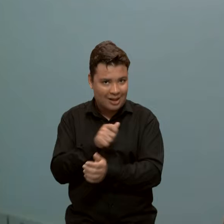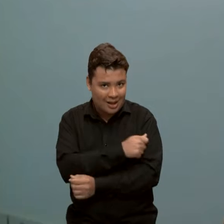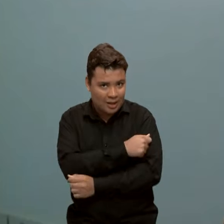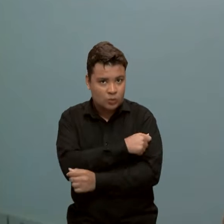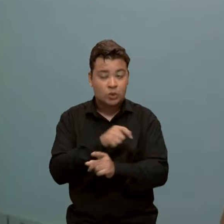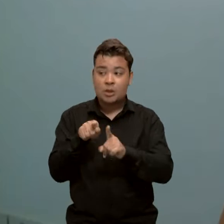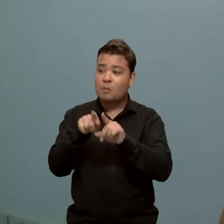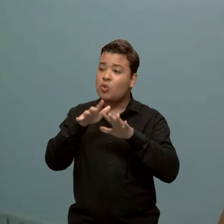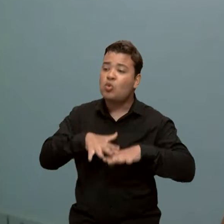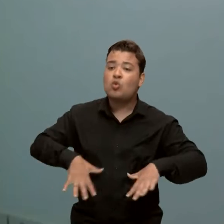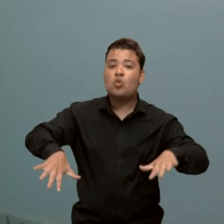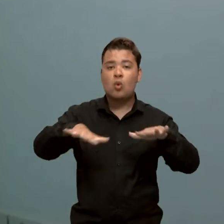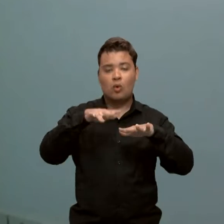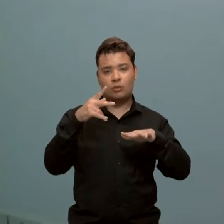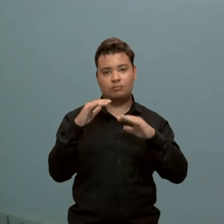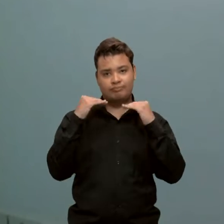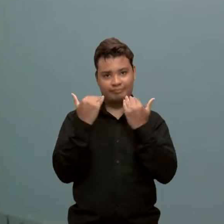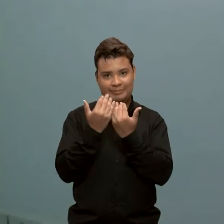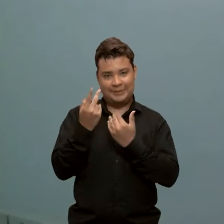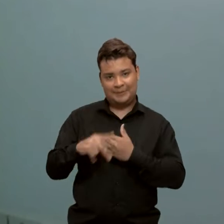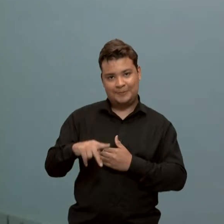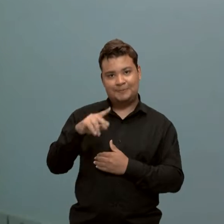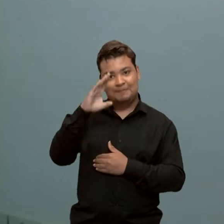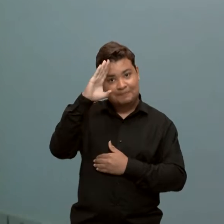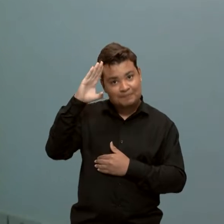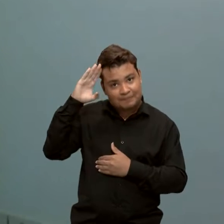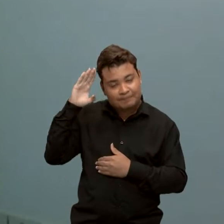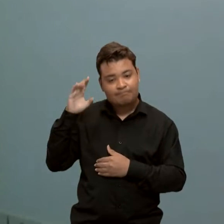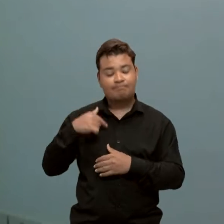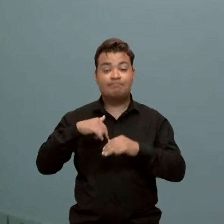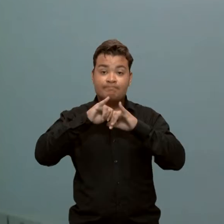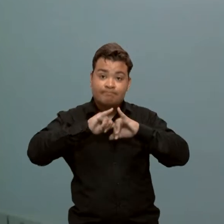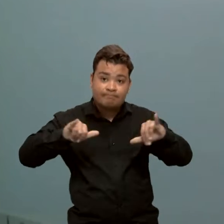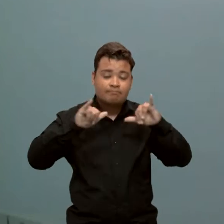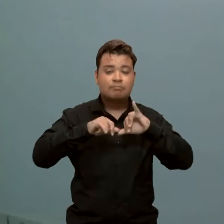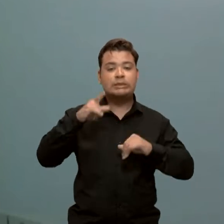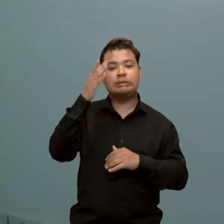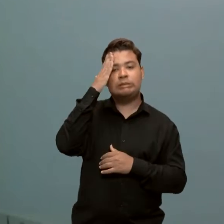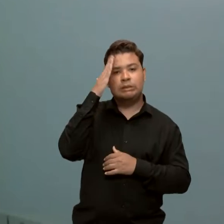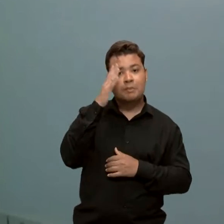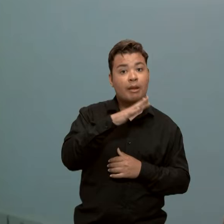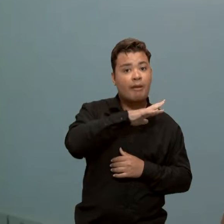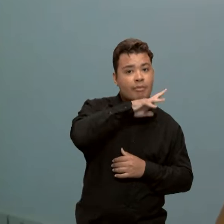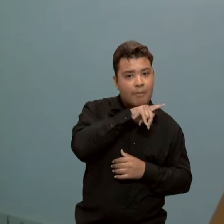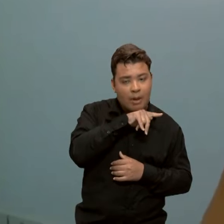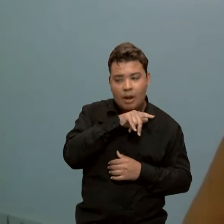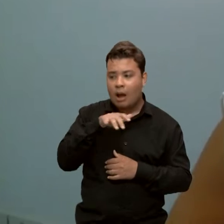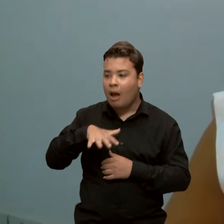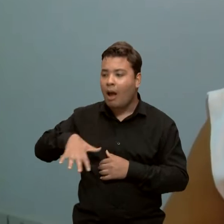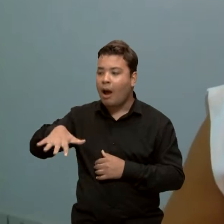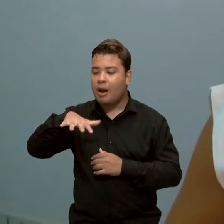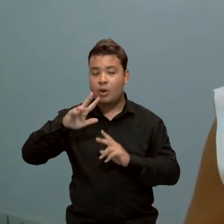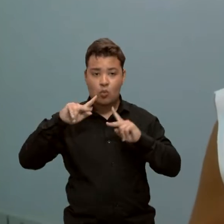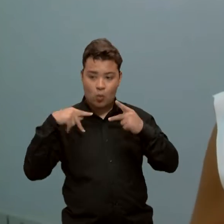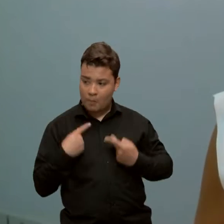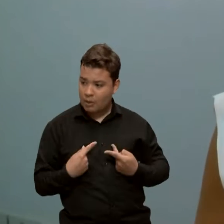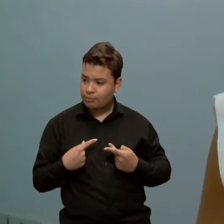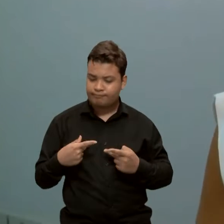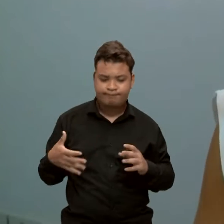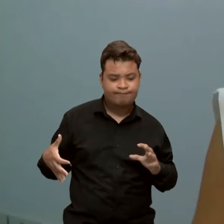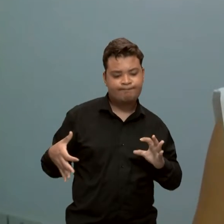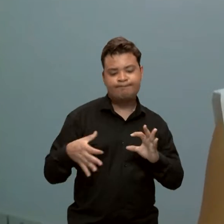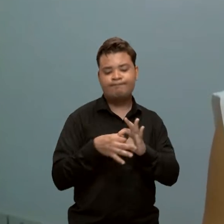comunidade acadêmica sobre a relação dos animais, o ambiente e o ser humano de uma forma